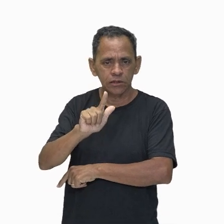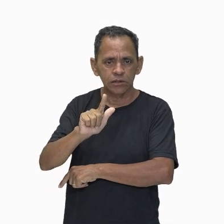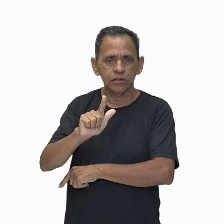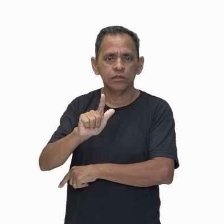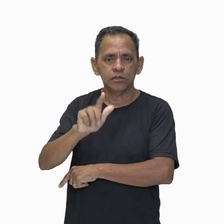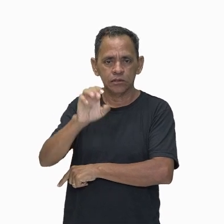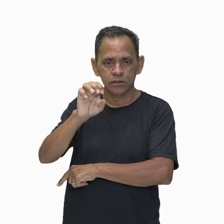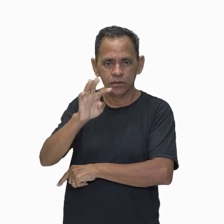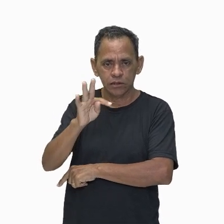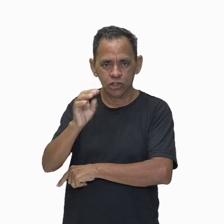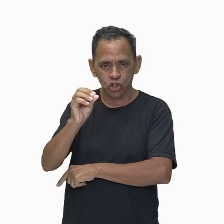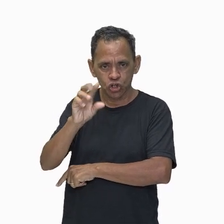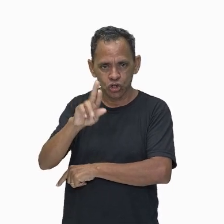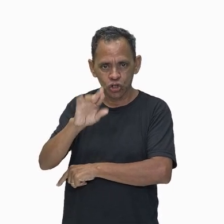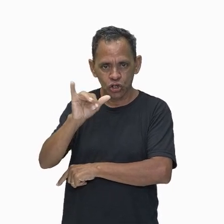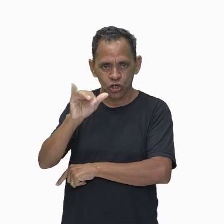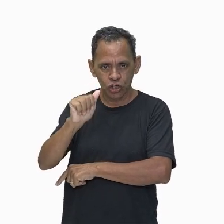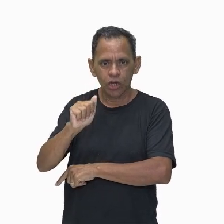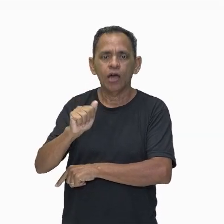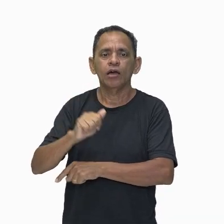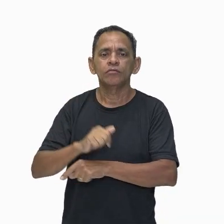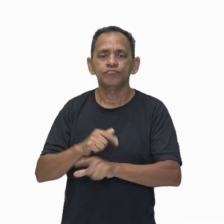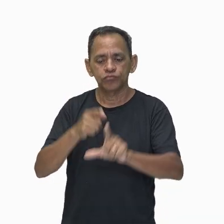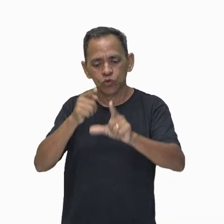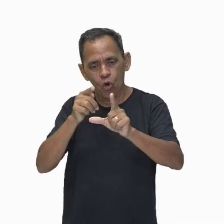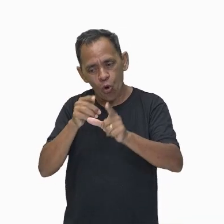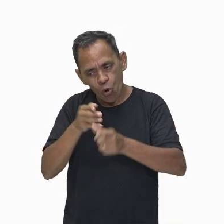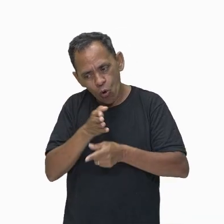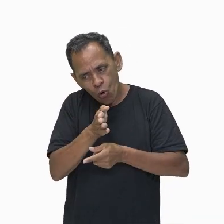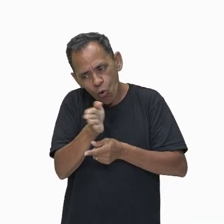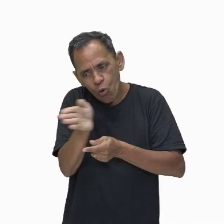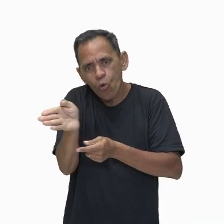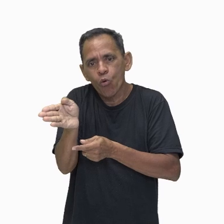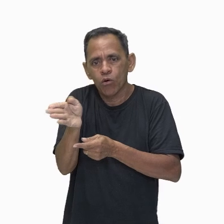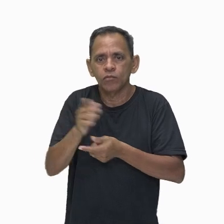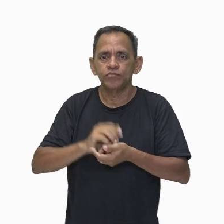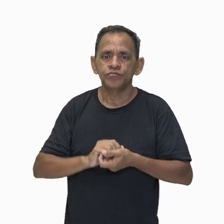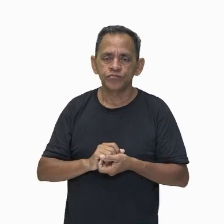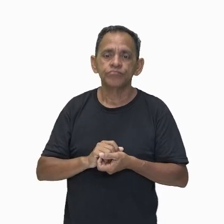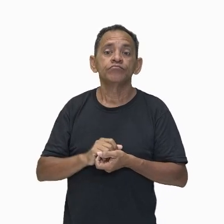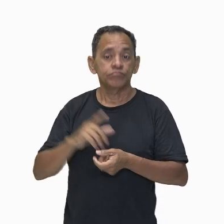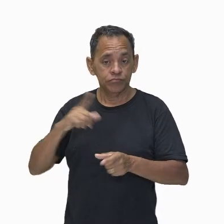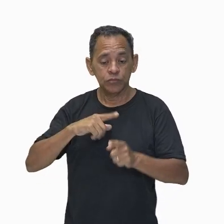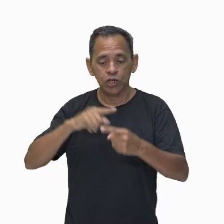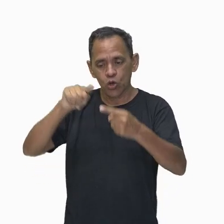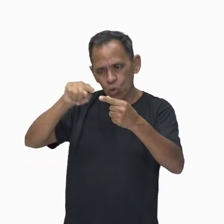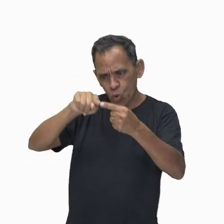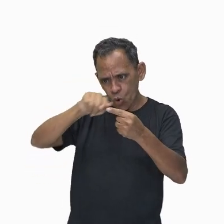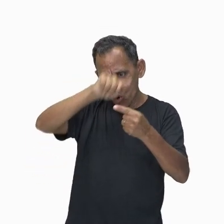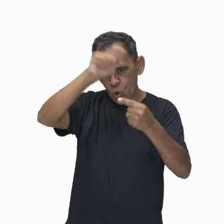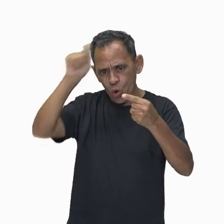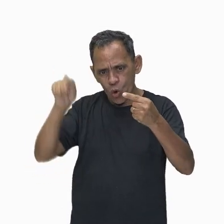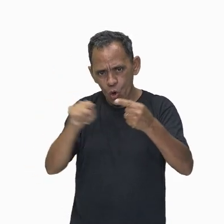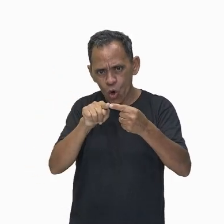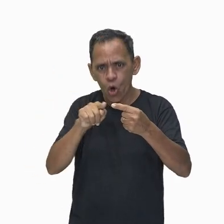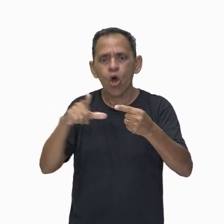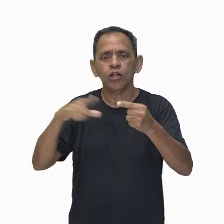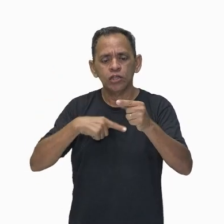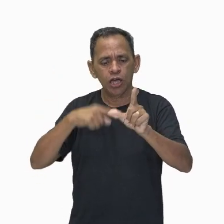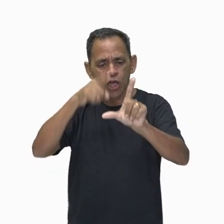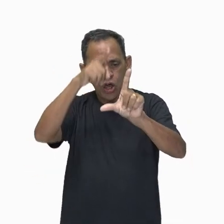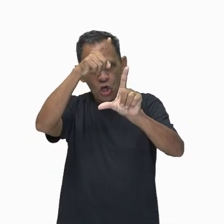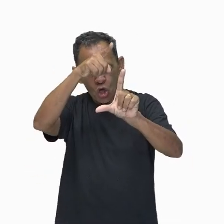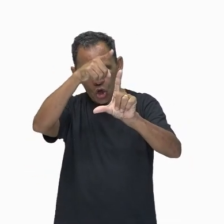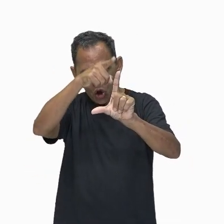Alguns exemplos de movimento curvilíneos, olha só. No movimento circular, no movimento parabólico, tá, pessoal?